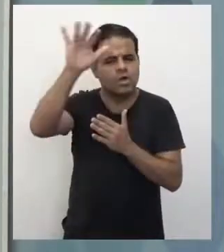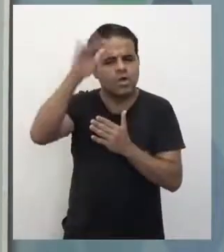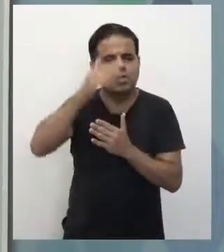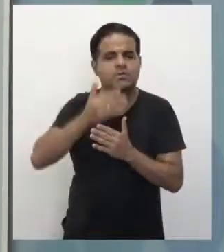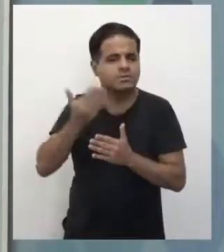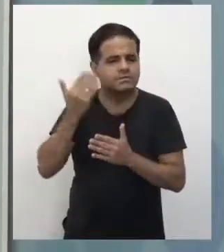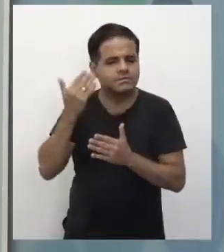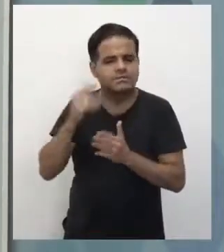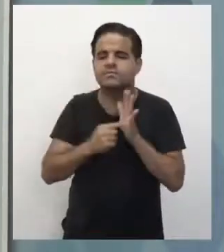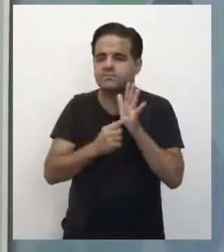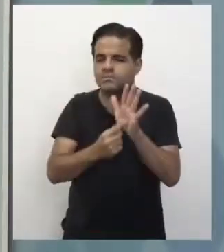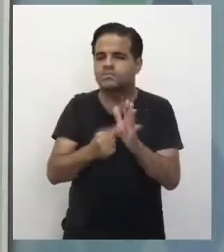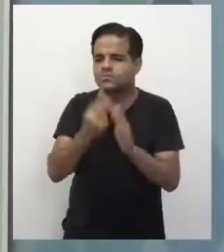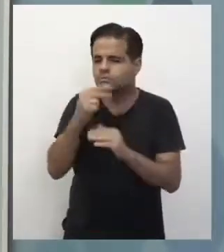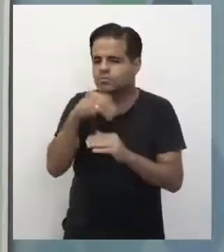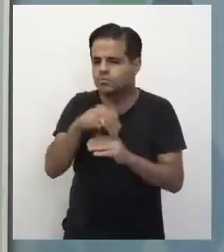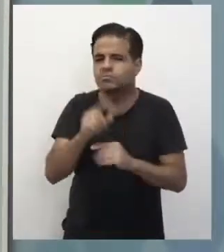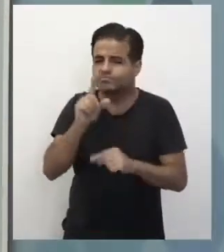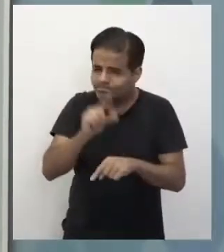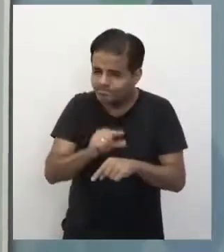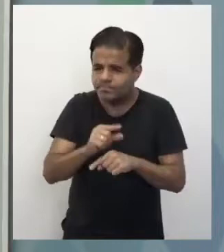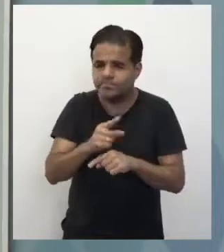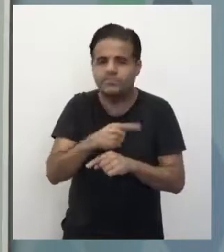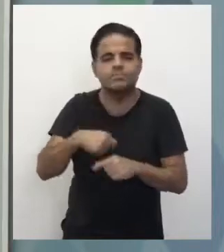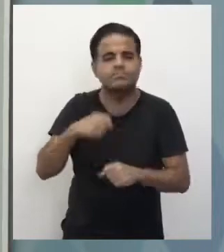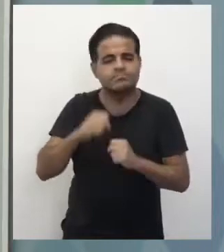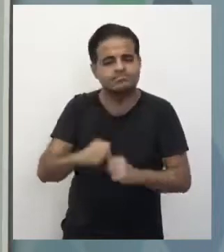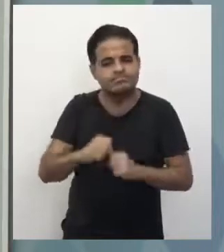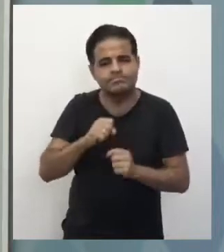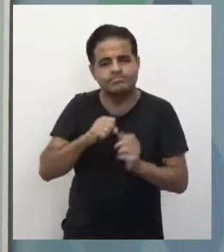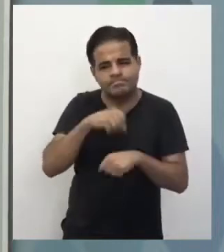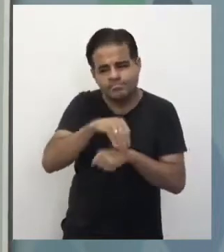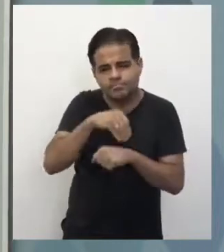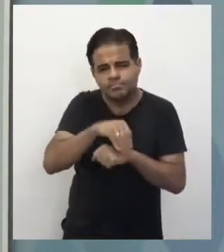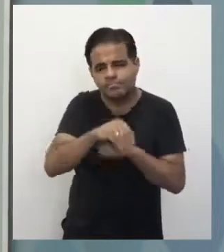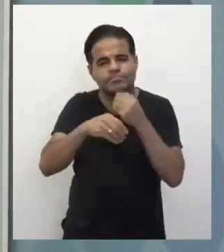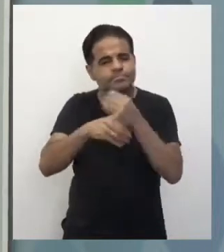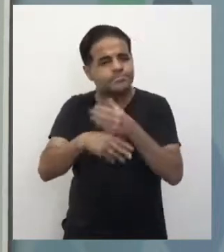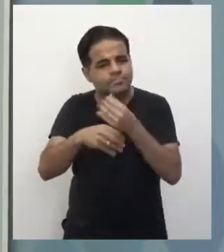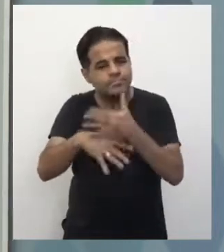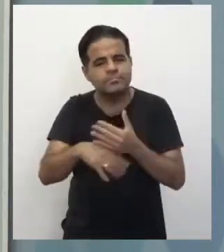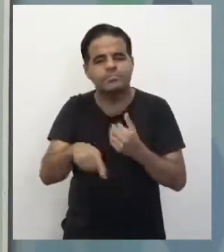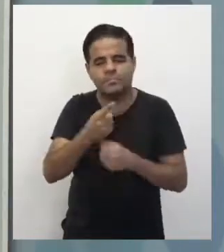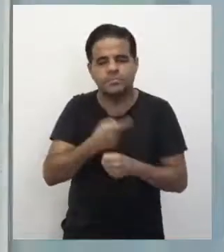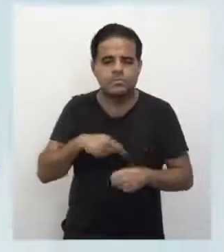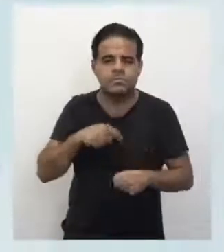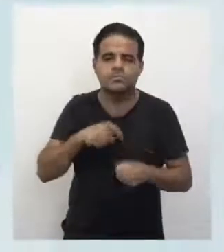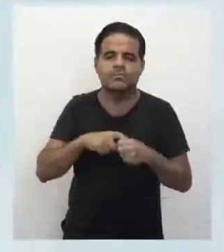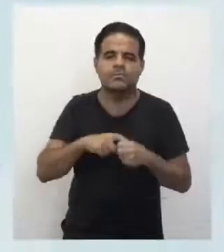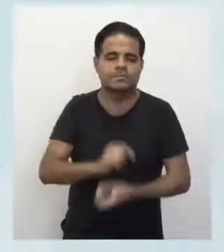2 minutinhos, né? Eu sei que o tempo é curto, mas só para a gente disparar algumas coisas aí no nosso chat e a gente retorna.